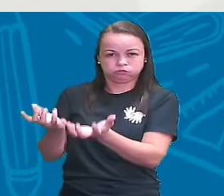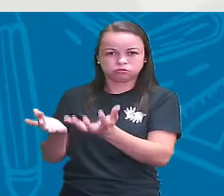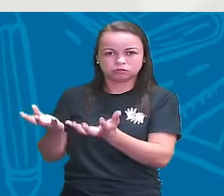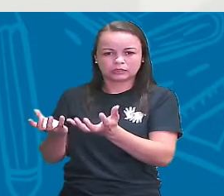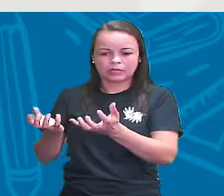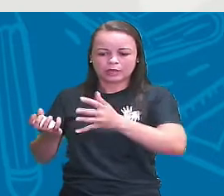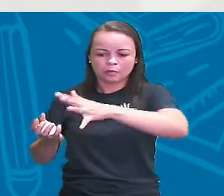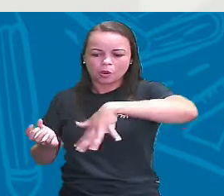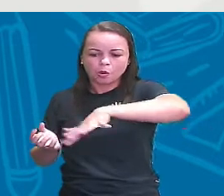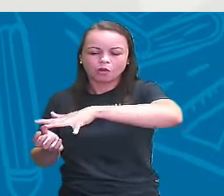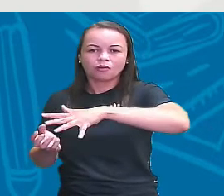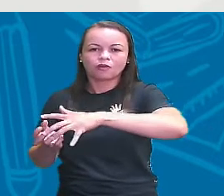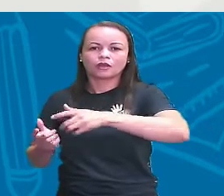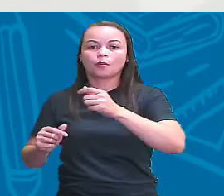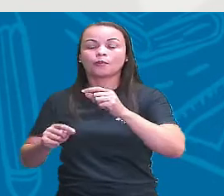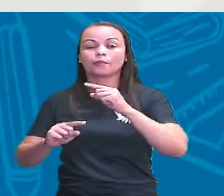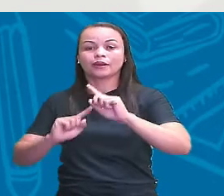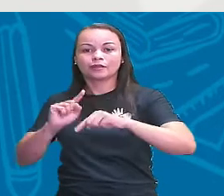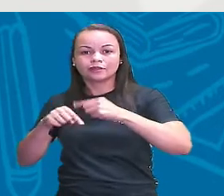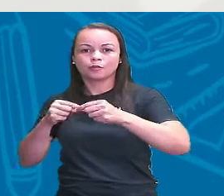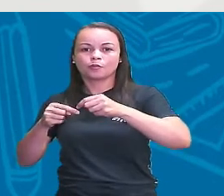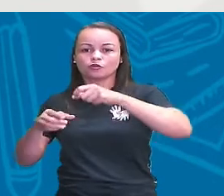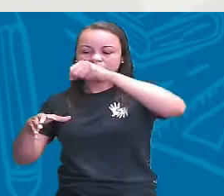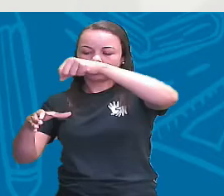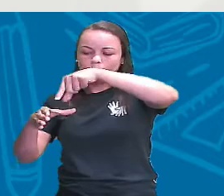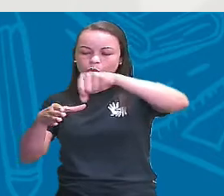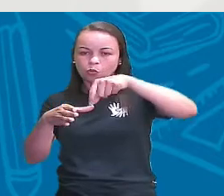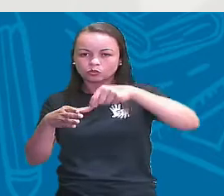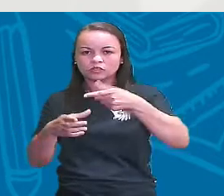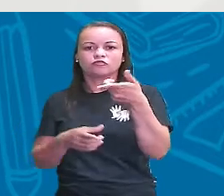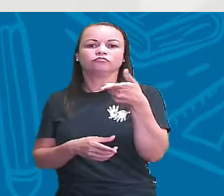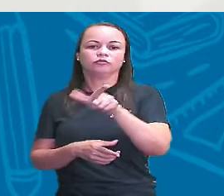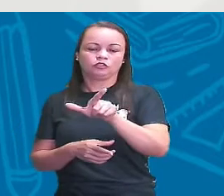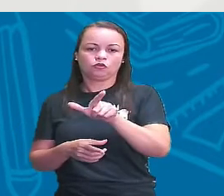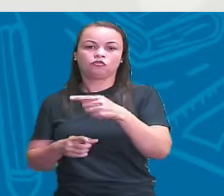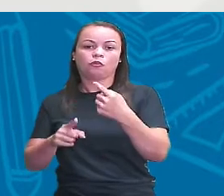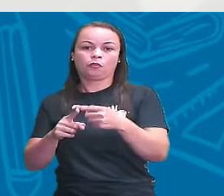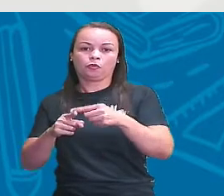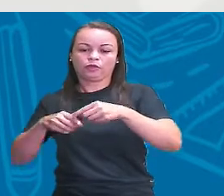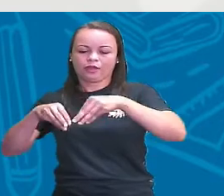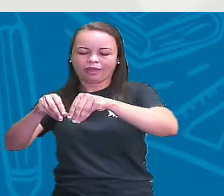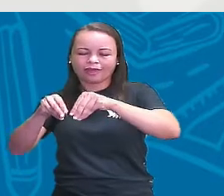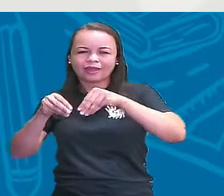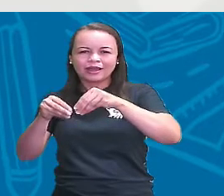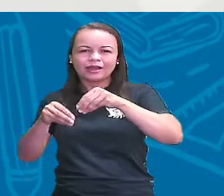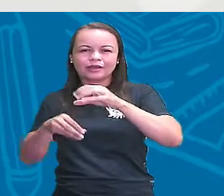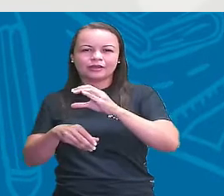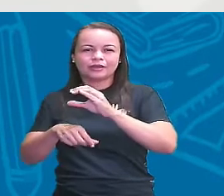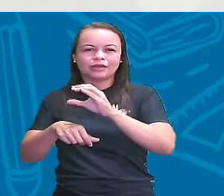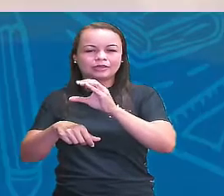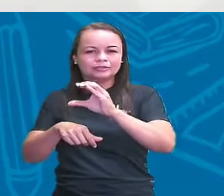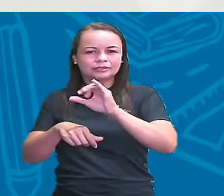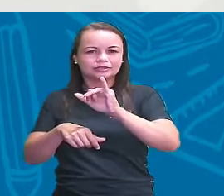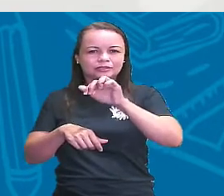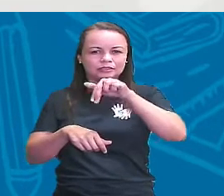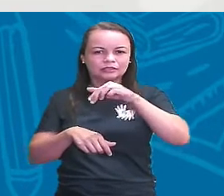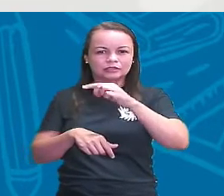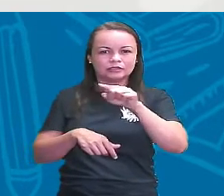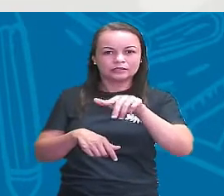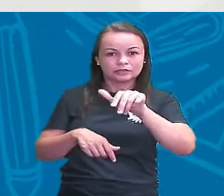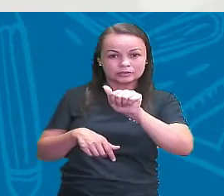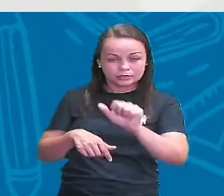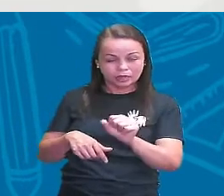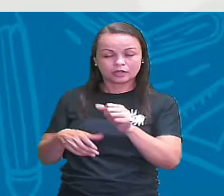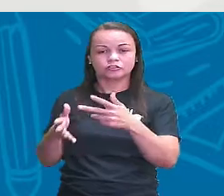determinada área para depois fazer o cultivo novamente, porque as cinzas, elas servem como adubo. Sendo que hoje em dia já se sabe que isso aí pode